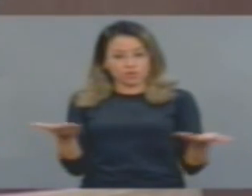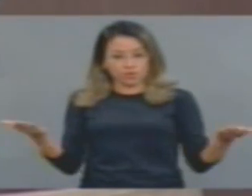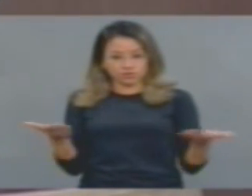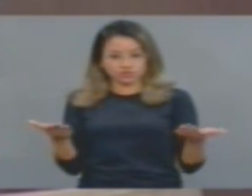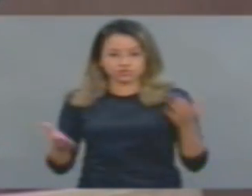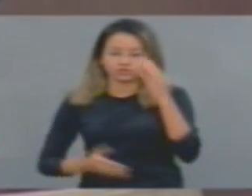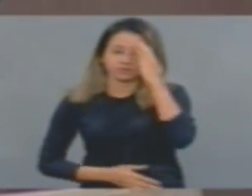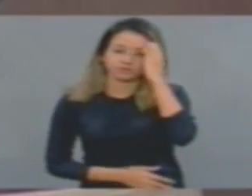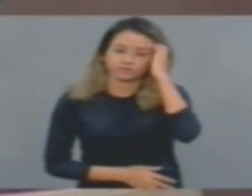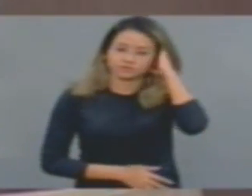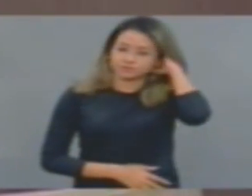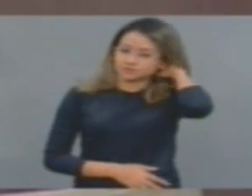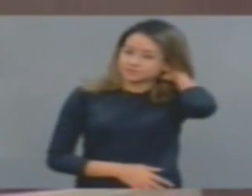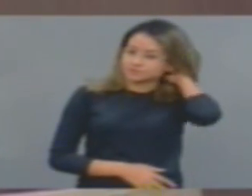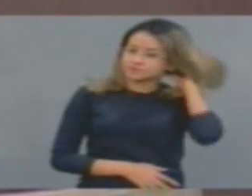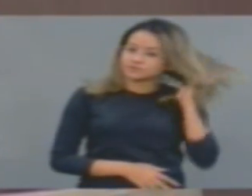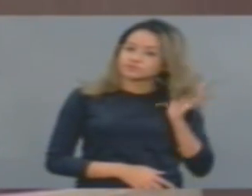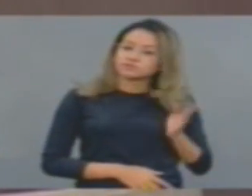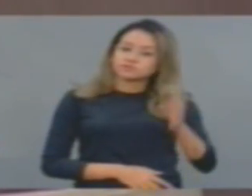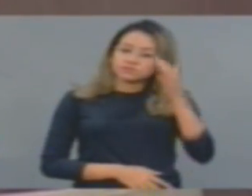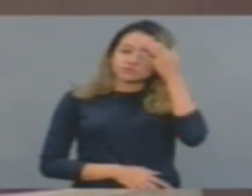destaco,